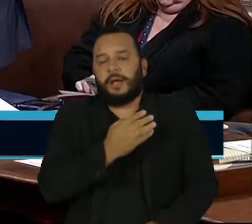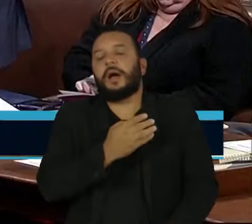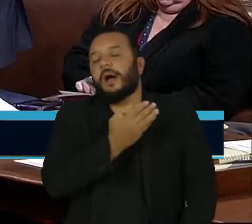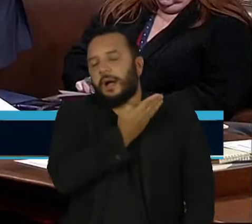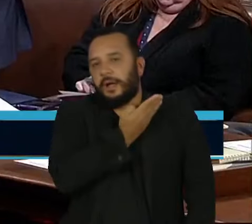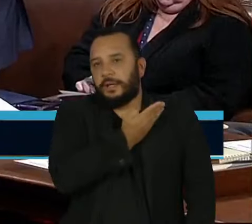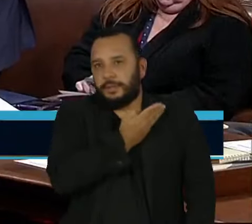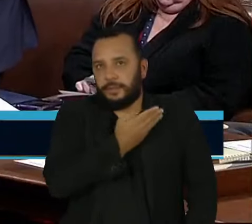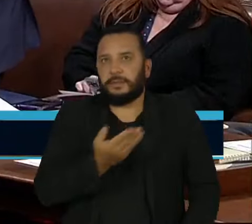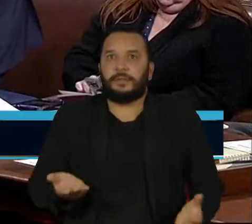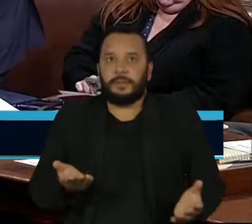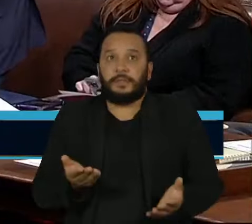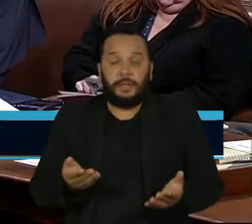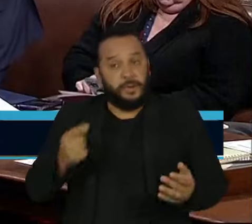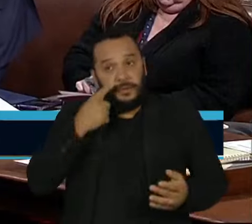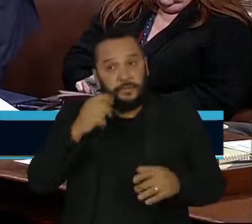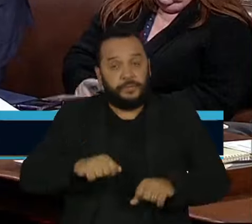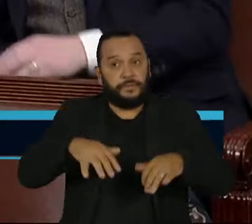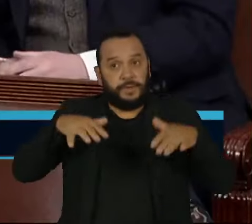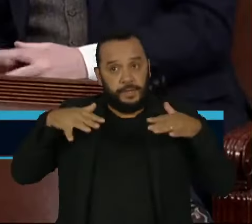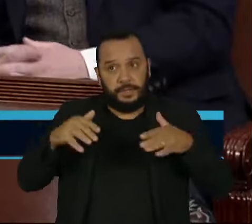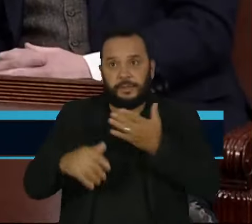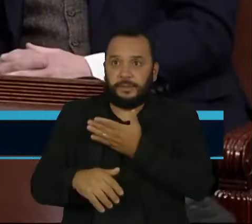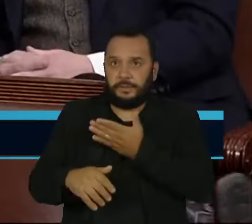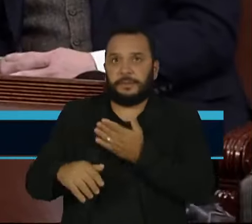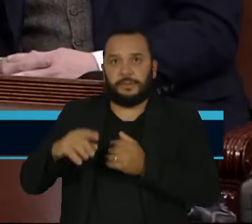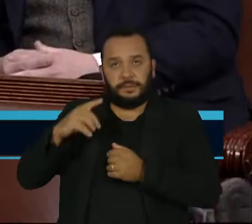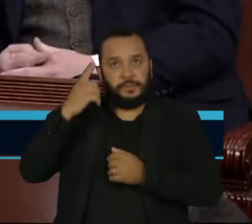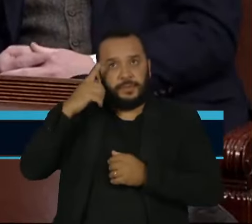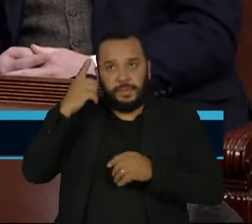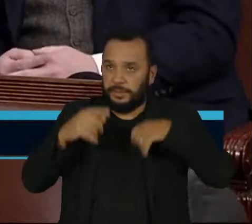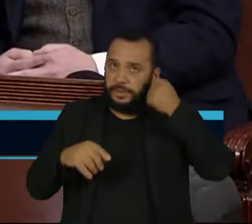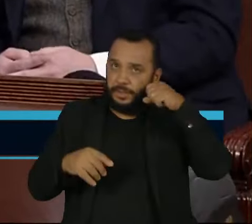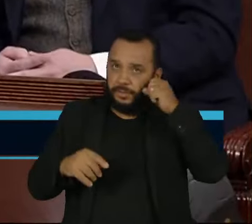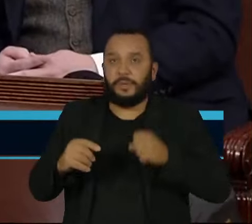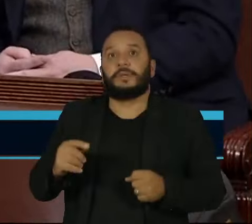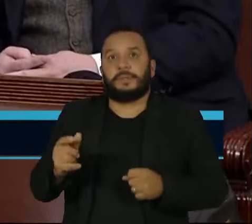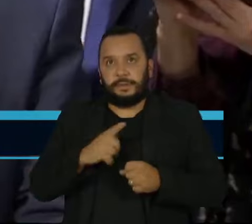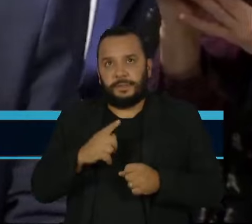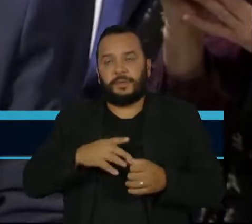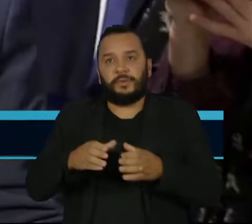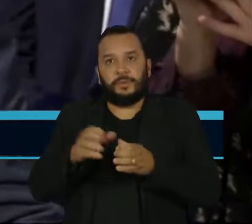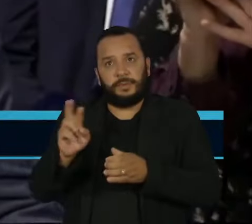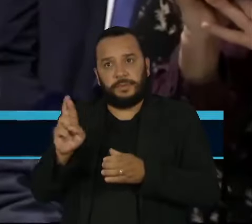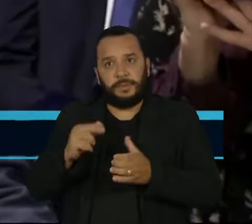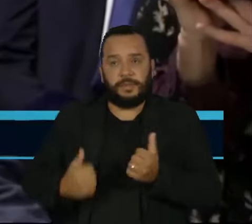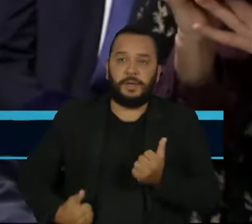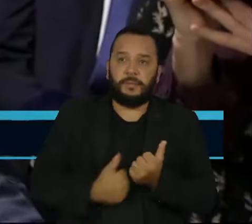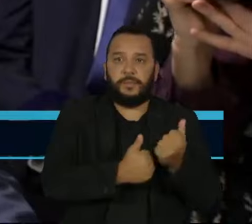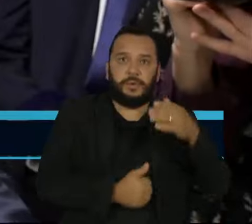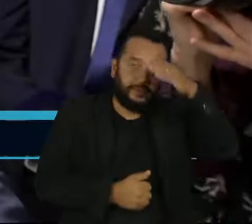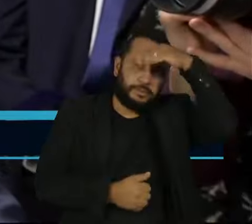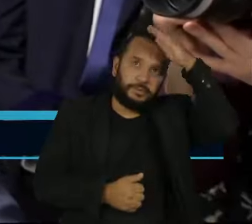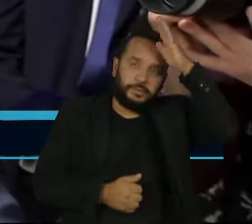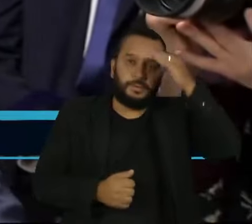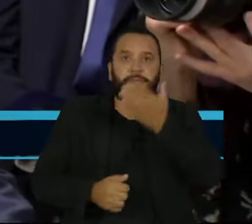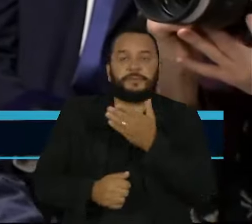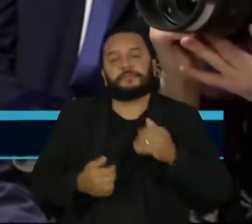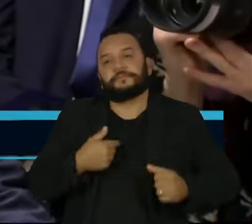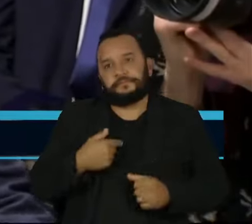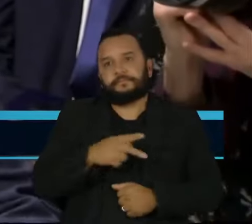incerto irá enfrentar a bancada republicana alinhada ao ex-presidente Donald trump o presidente da casa Mike Johnson